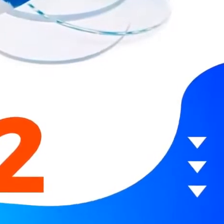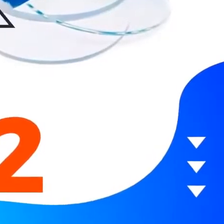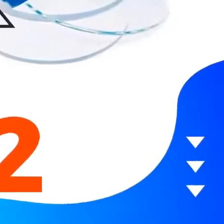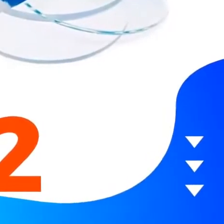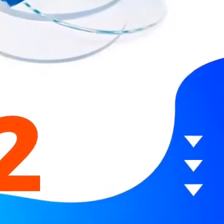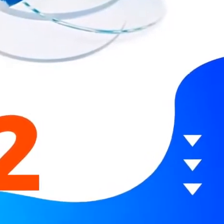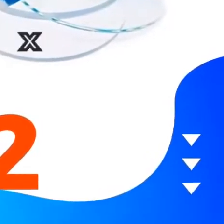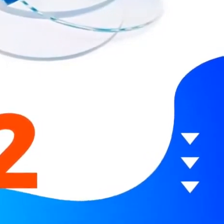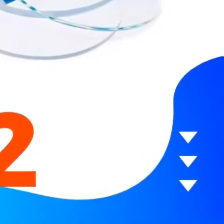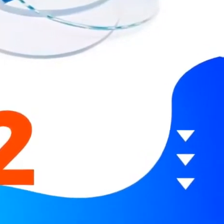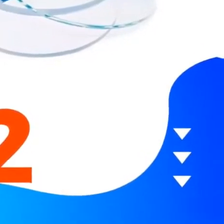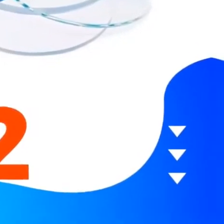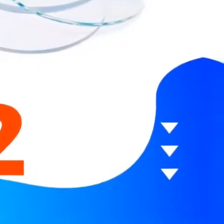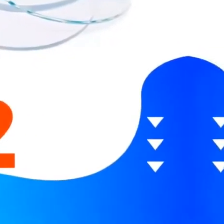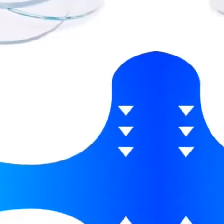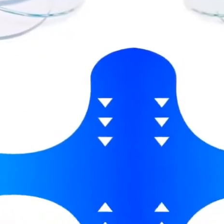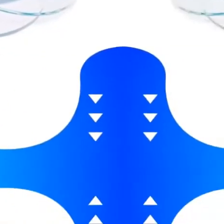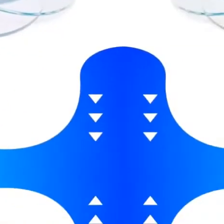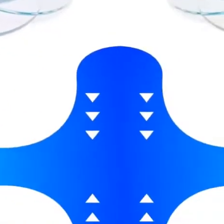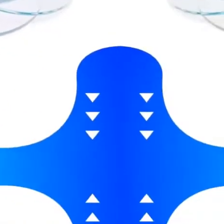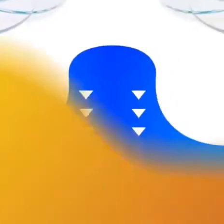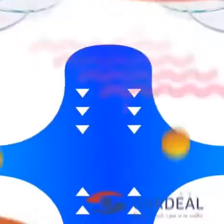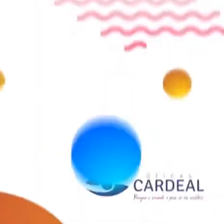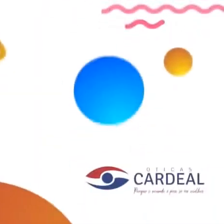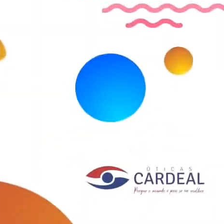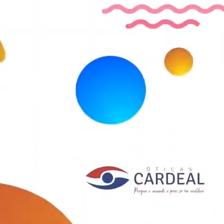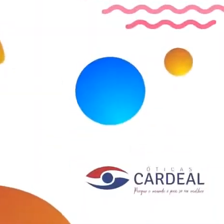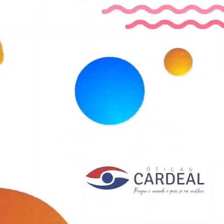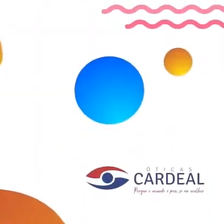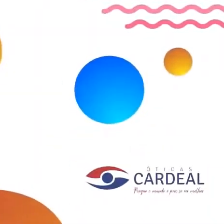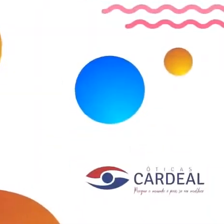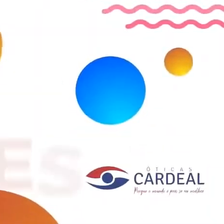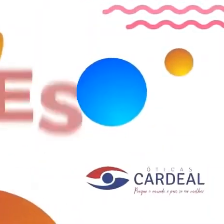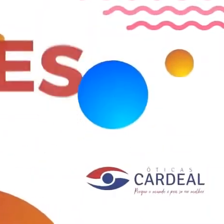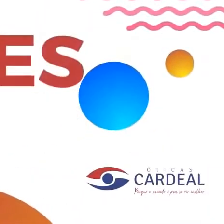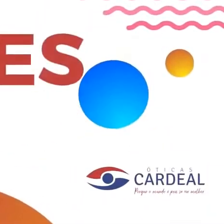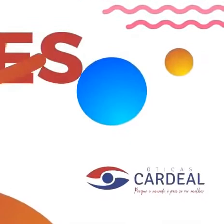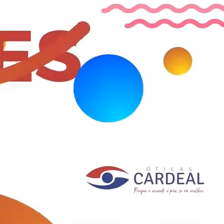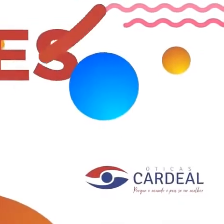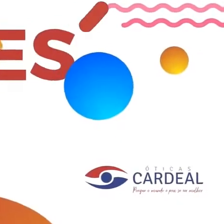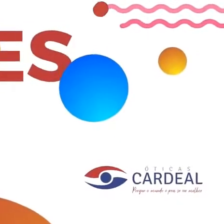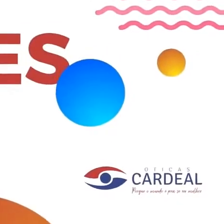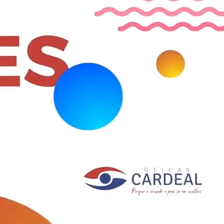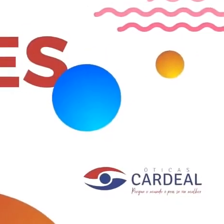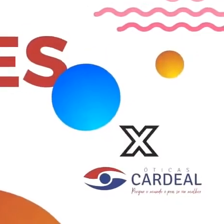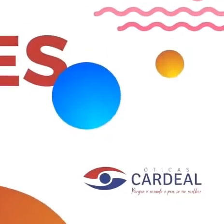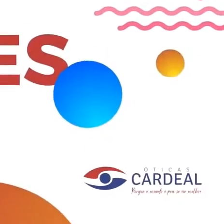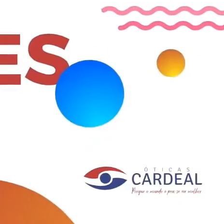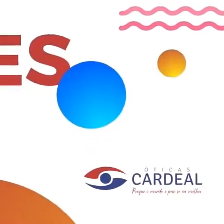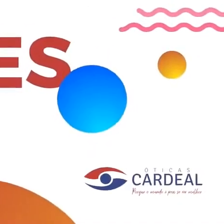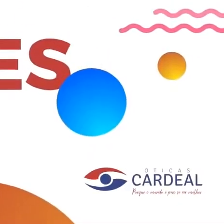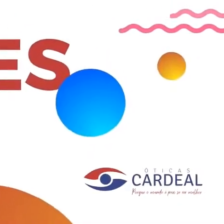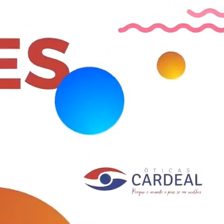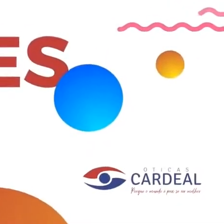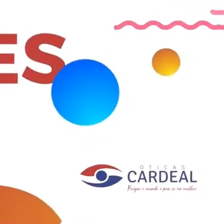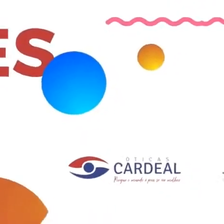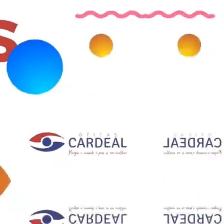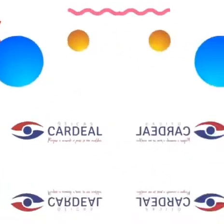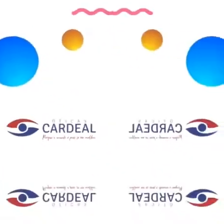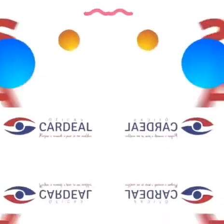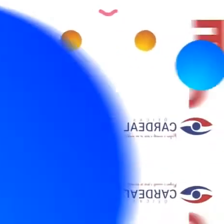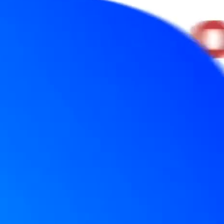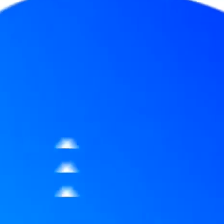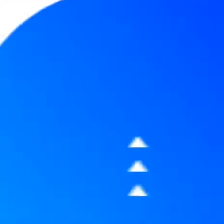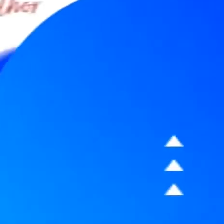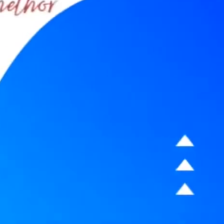apenas R$ 249,99. São armações selecionadas das melhores marcas do mercado, esperando por você.